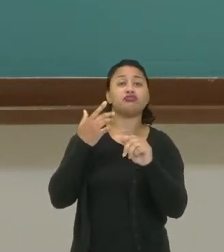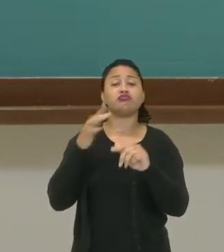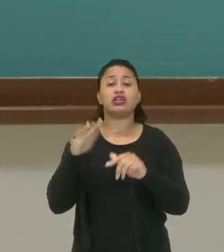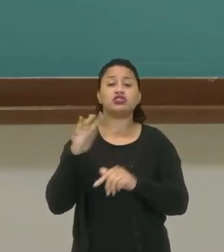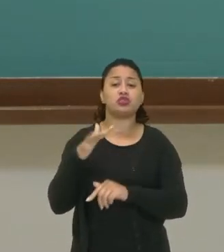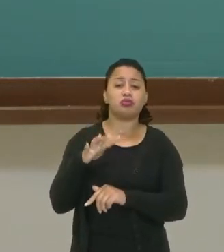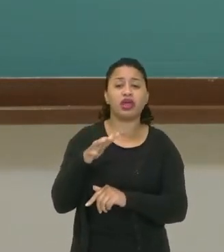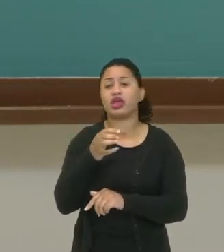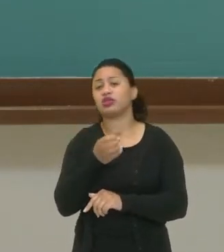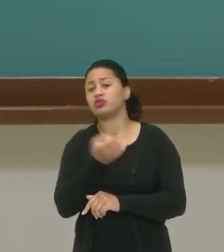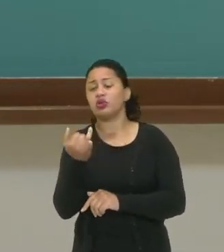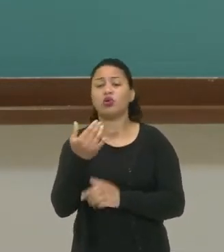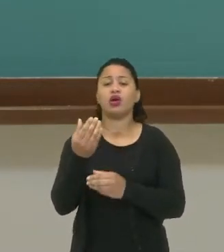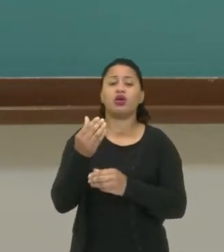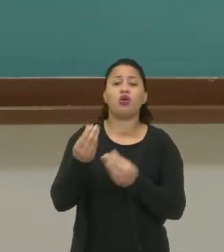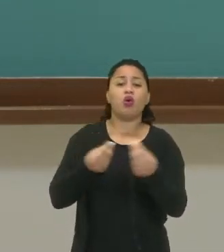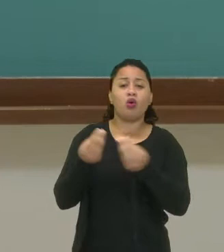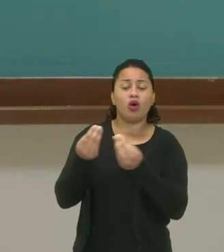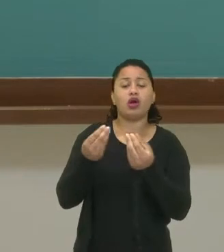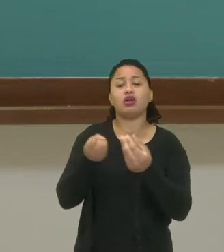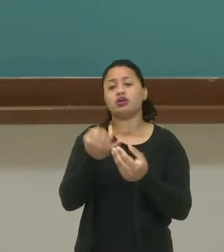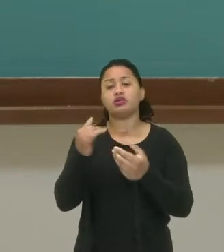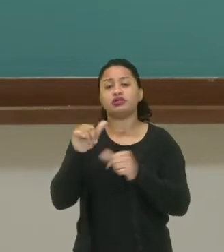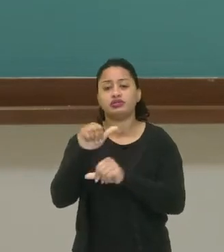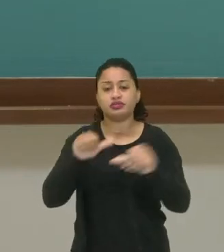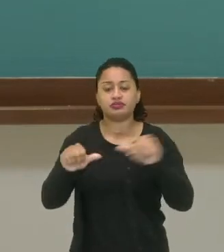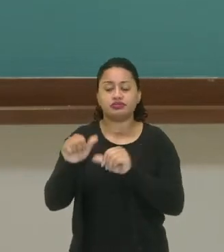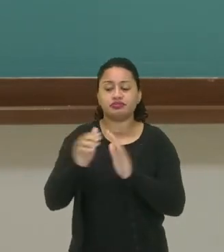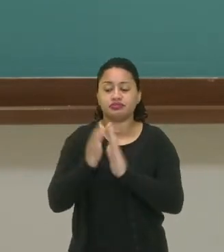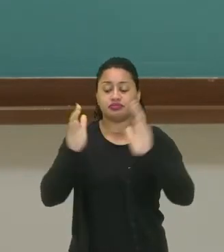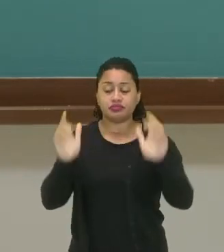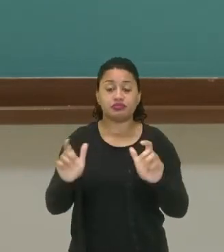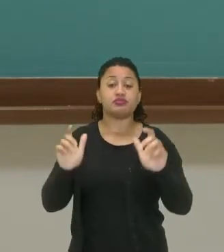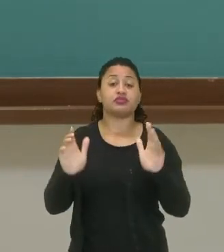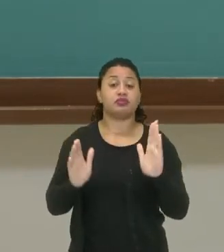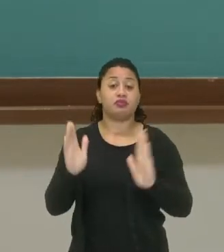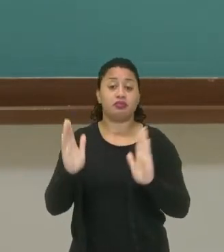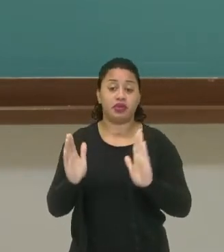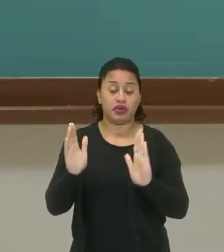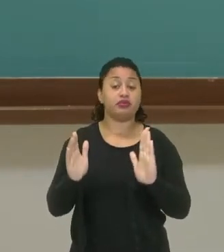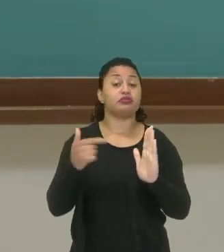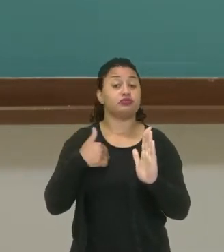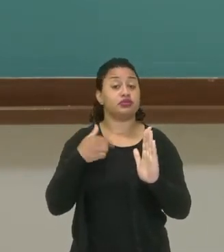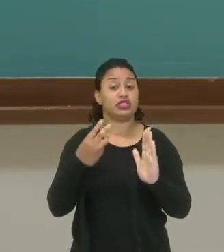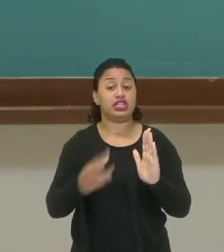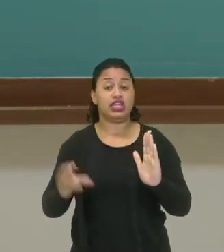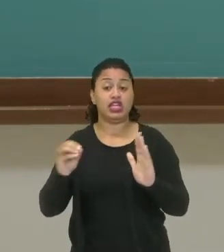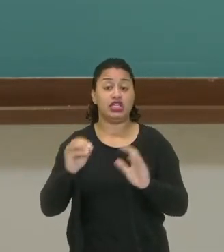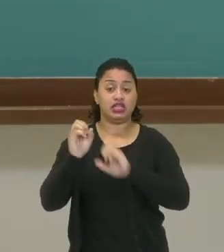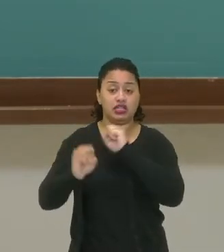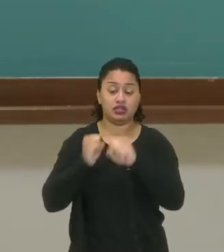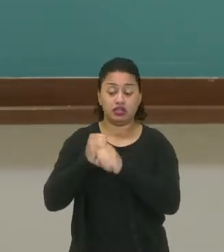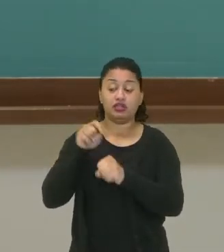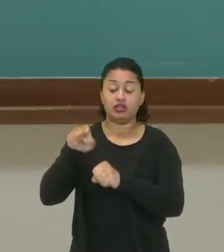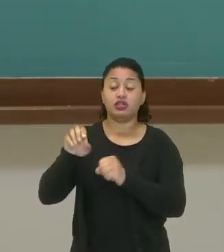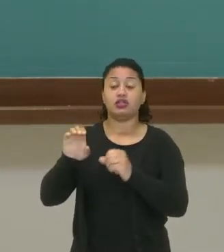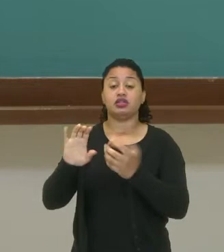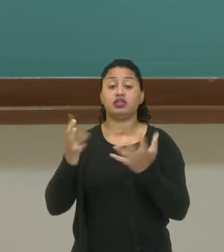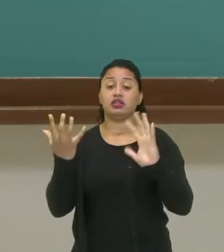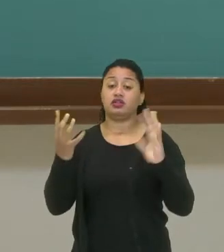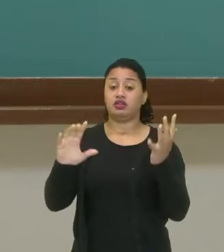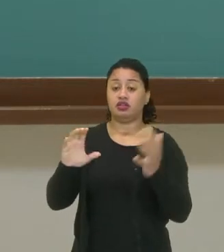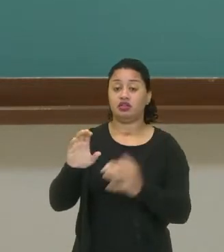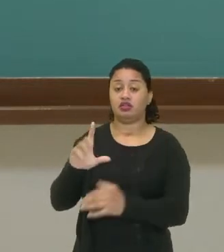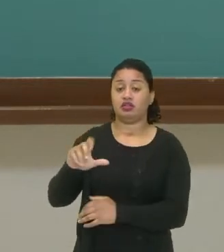da atmosfera nessa região que nós estamos considerando. Então, isso é o clima, tá bom? Então, são as condições gerais da atmosfera